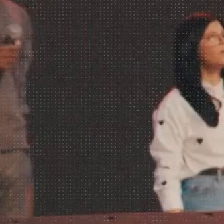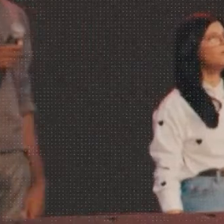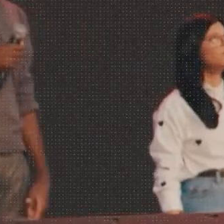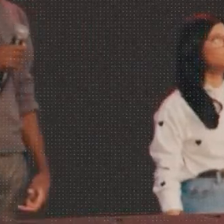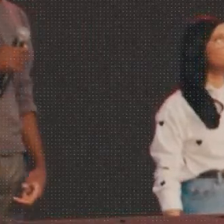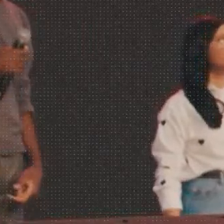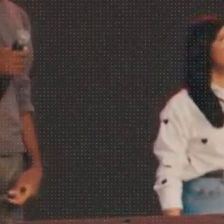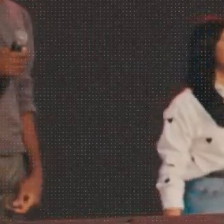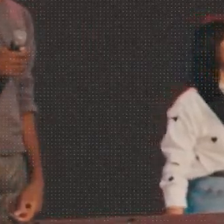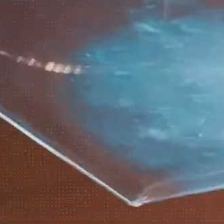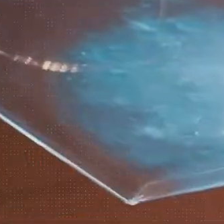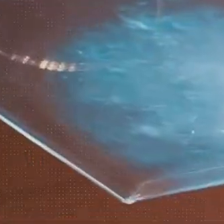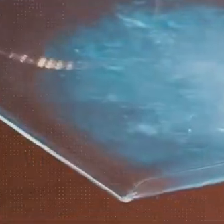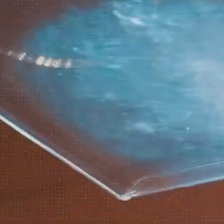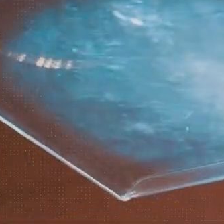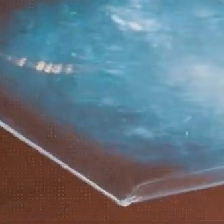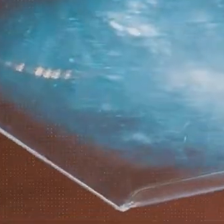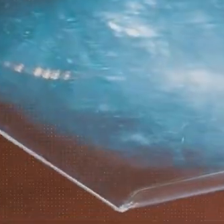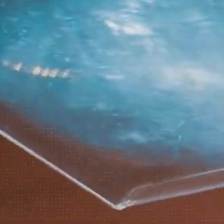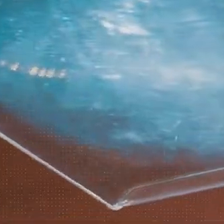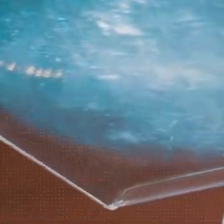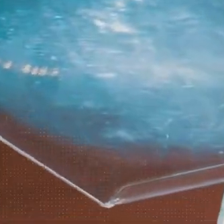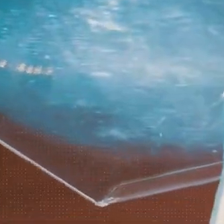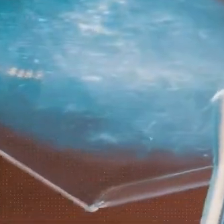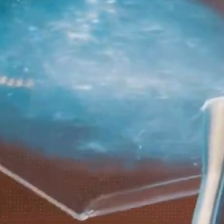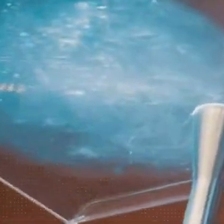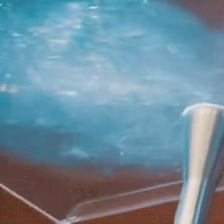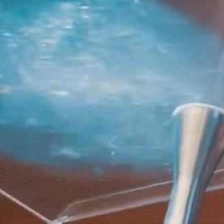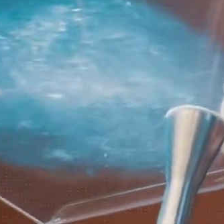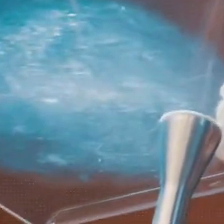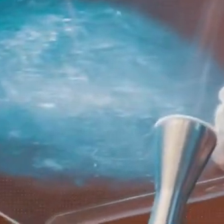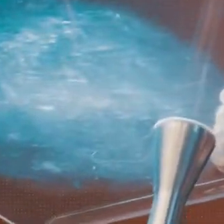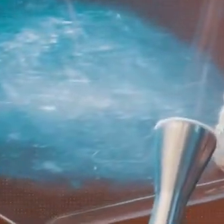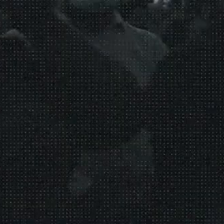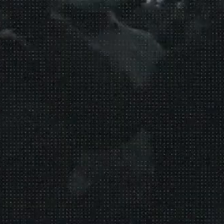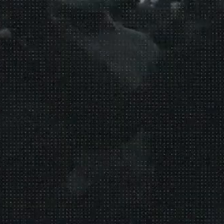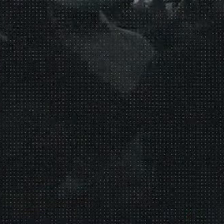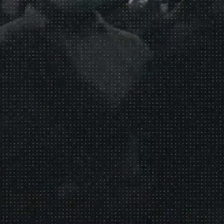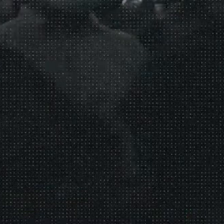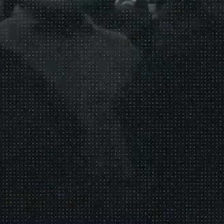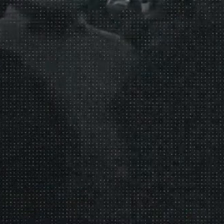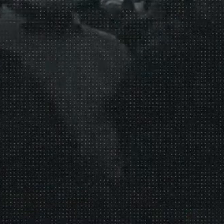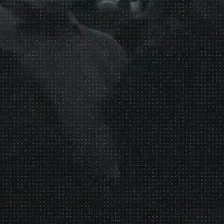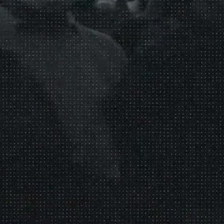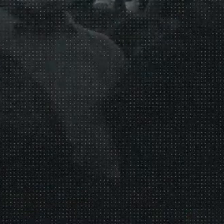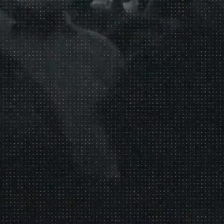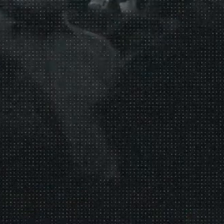Thank you.